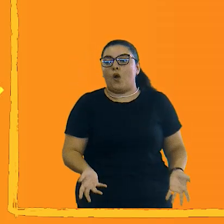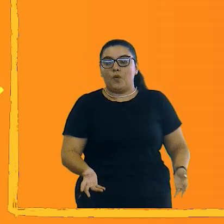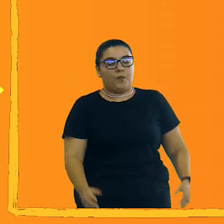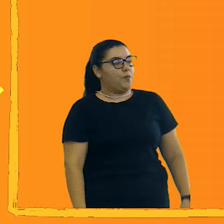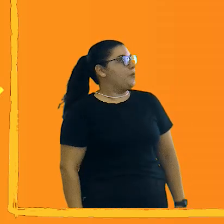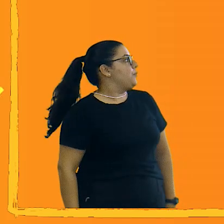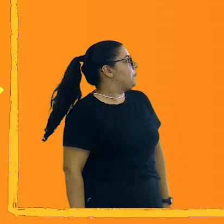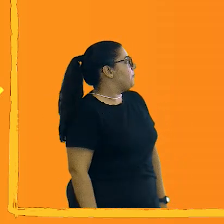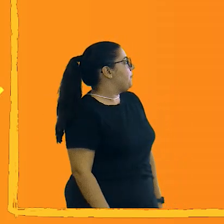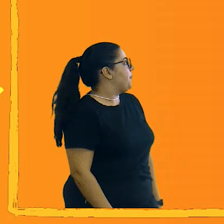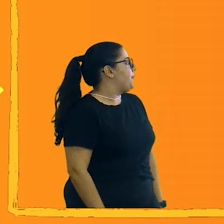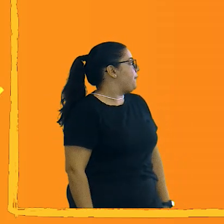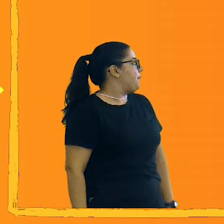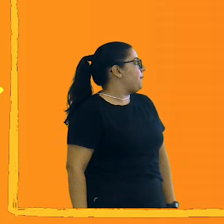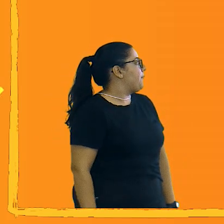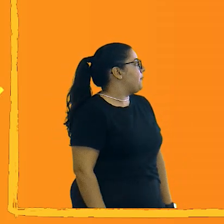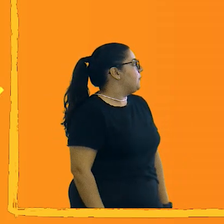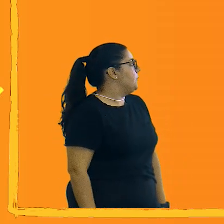correta